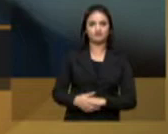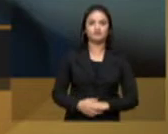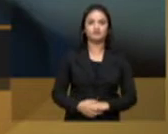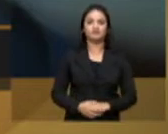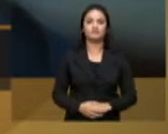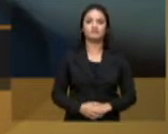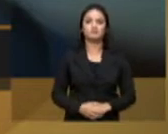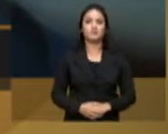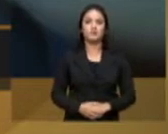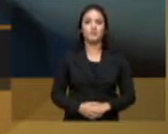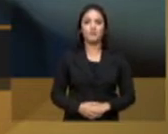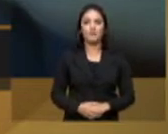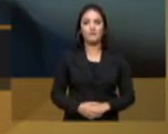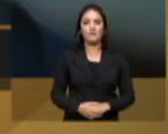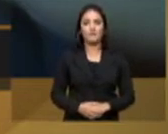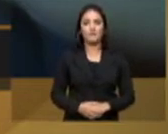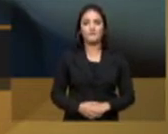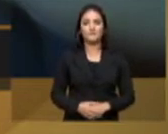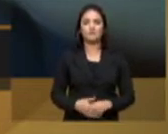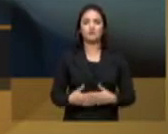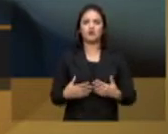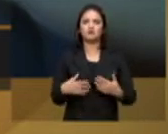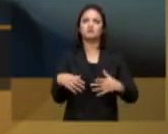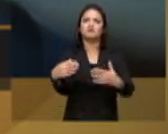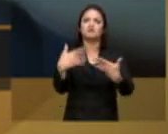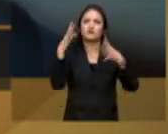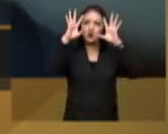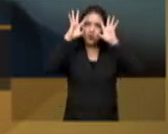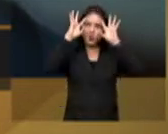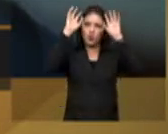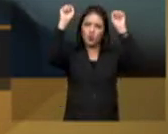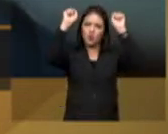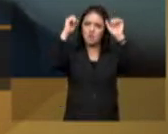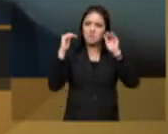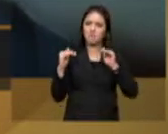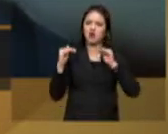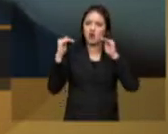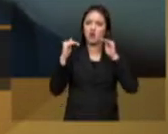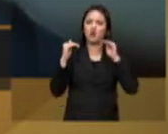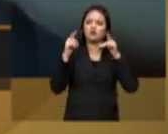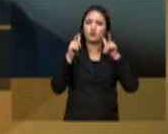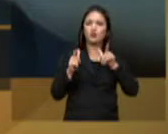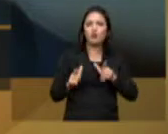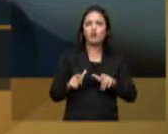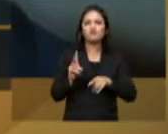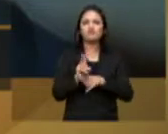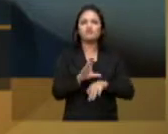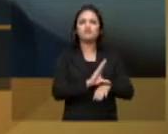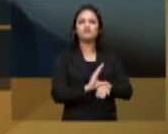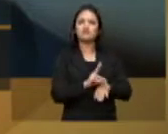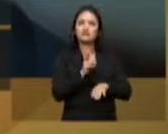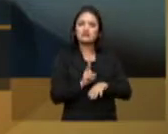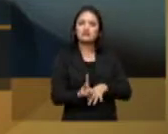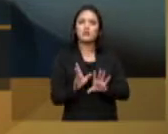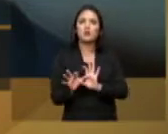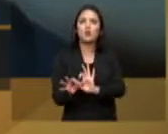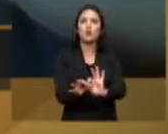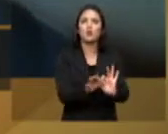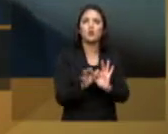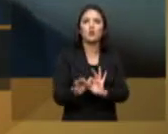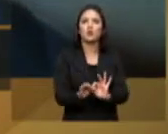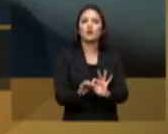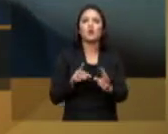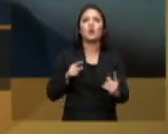algo que uma Corte Constitucional sempre estará unida, como sempre estaremos, é na